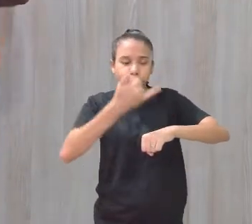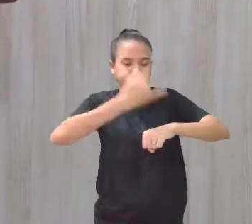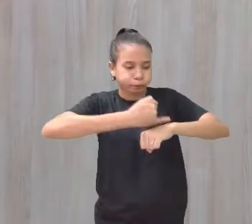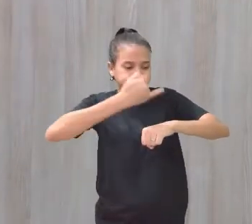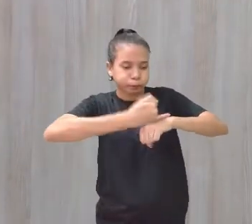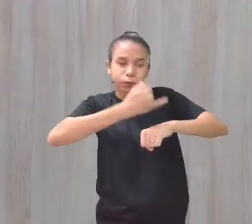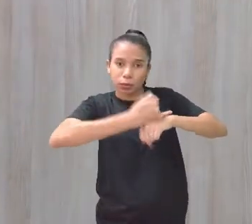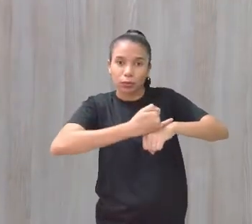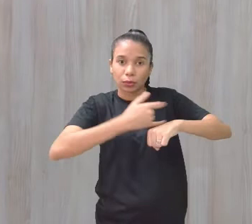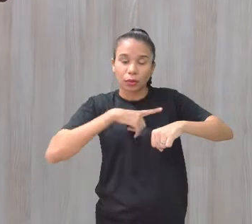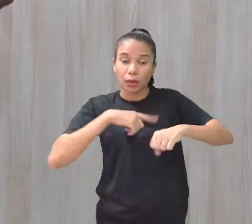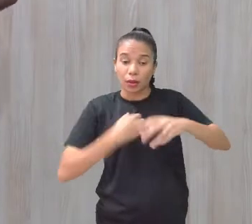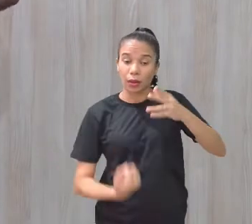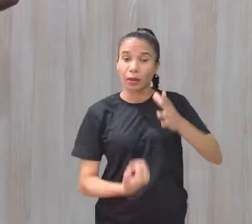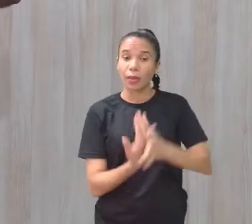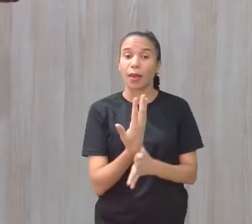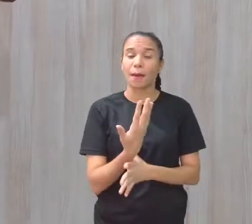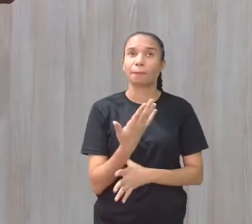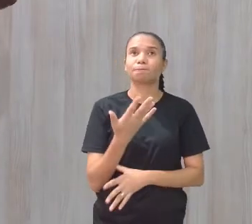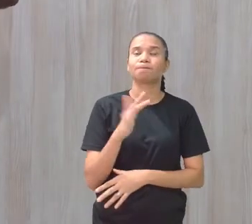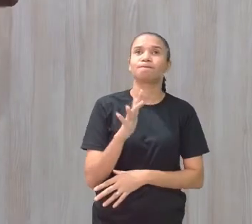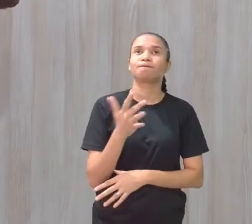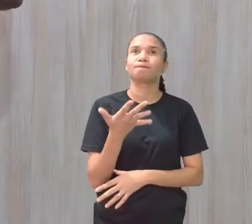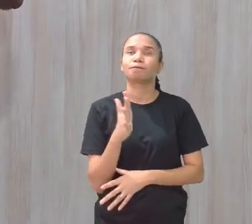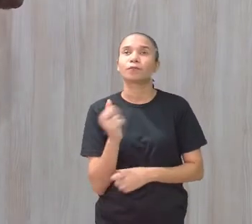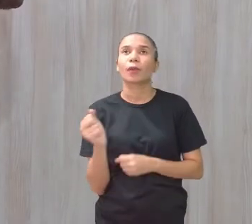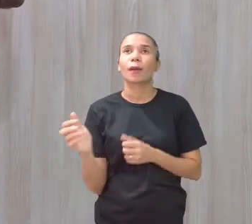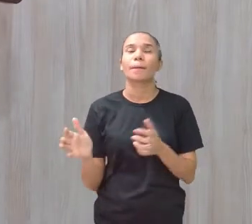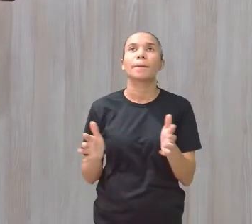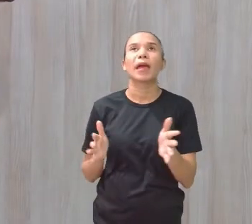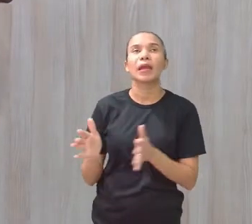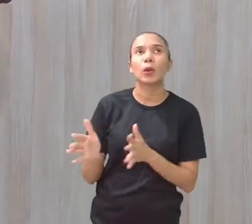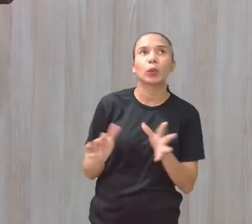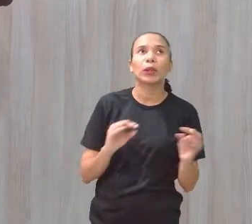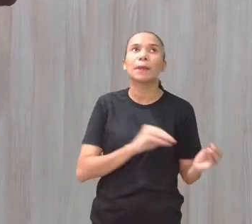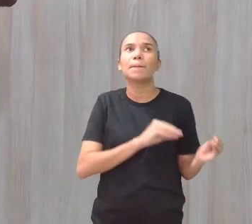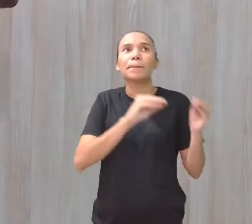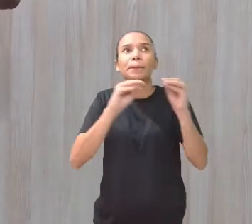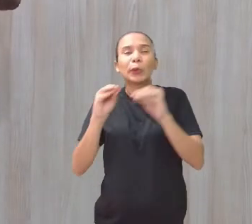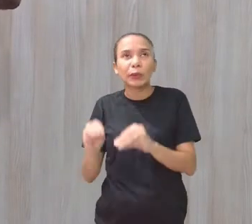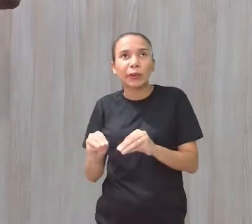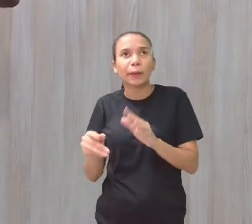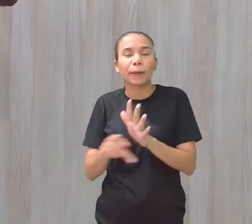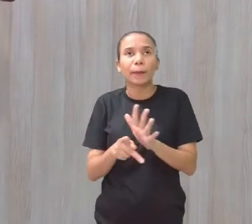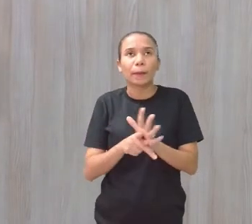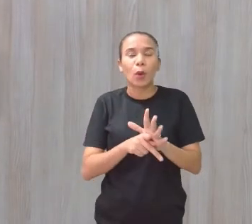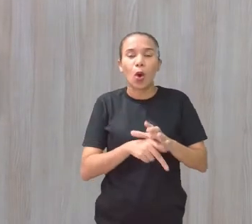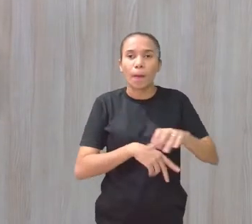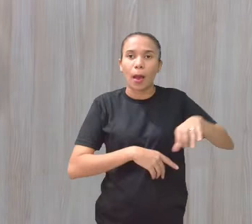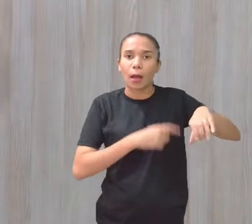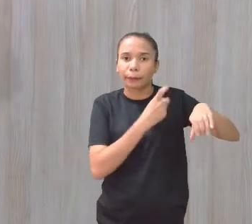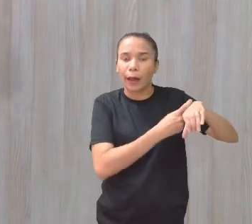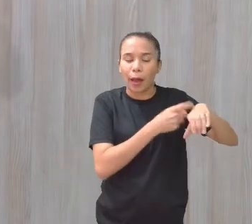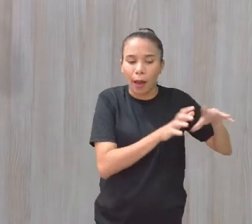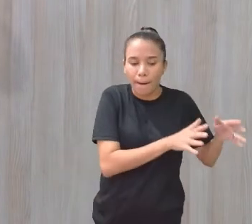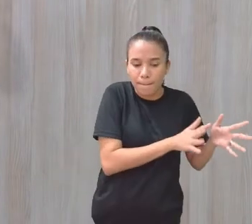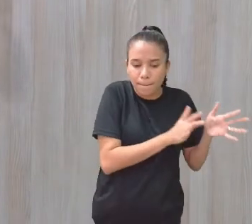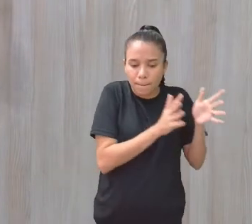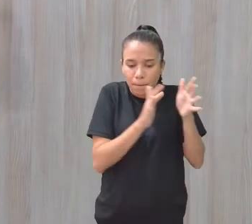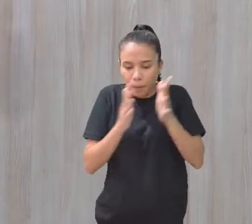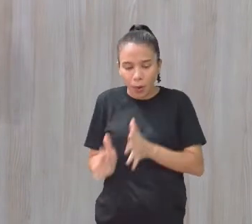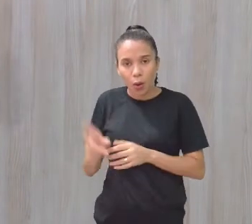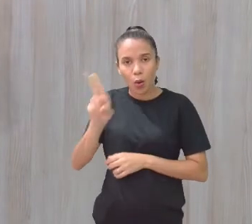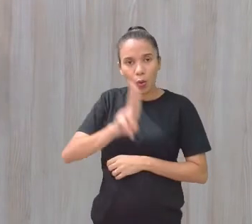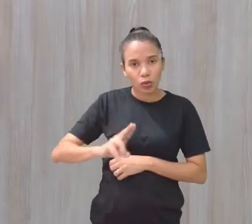né? A metalurgia ela surge ali no período de transição do período pré-histórico, né? Usando inicialmente